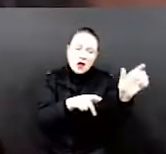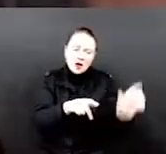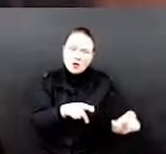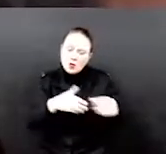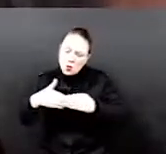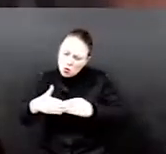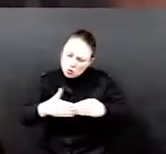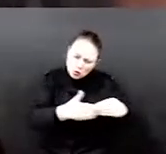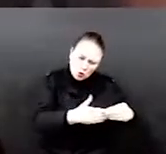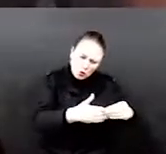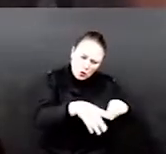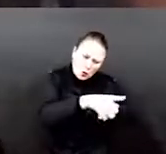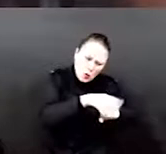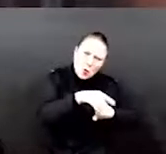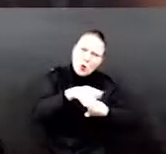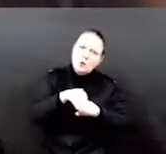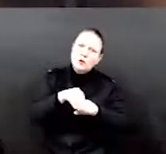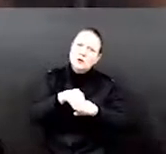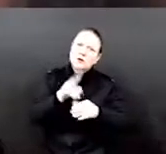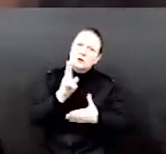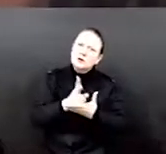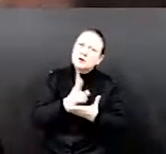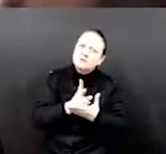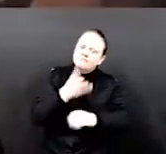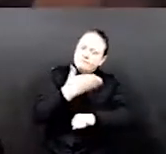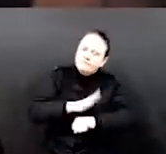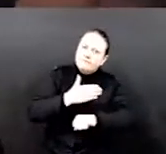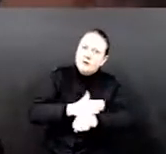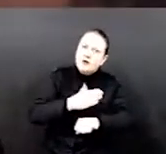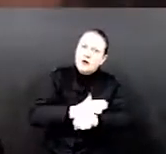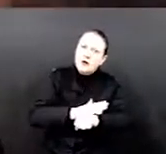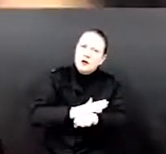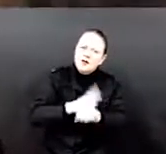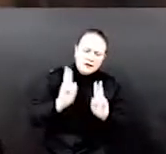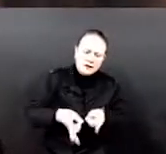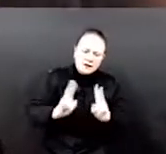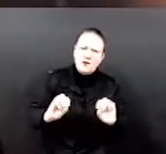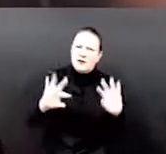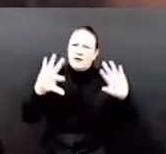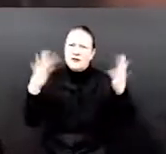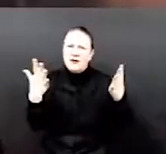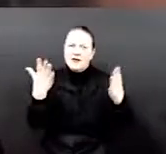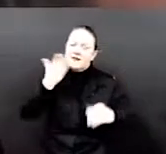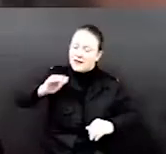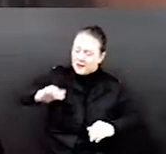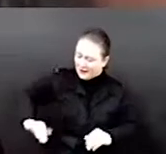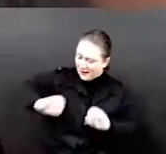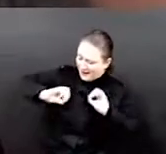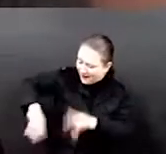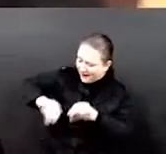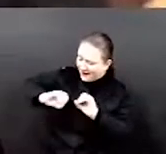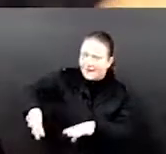alguma coisa, e preservar esse cotidiano de festas e rituais para as crianças, por exemplo, também